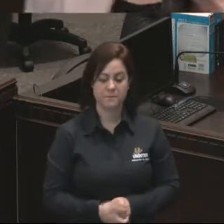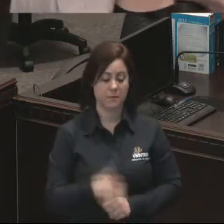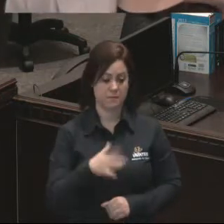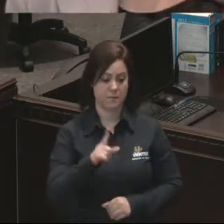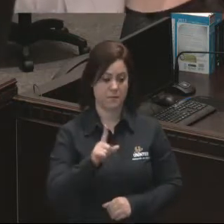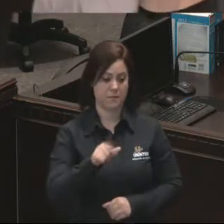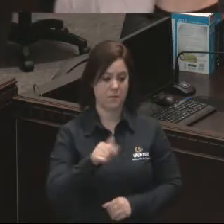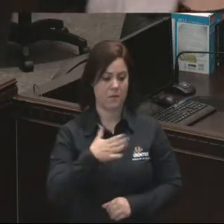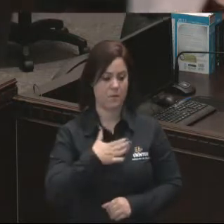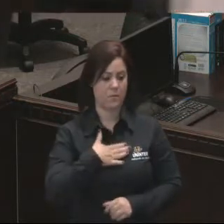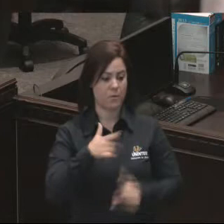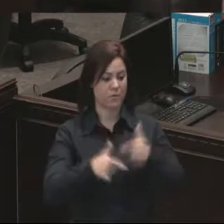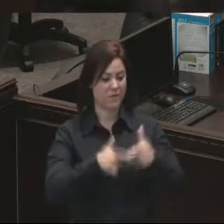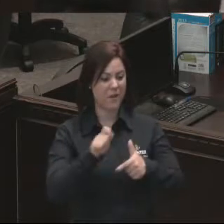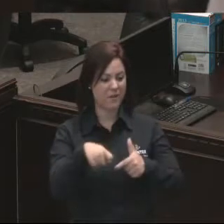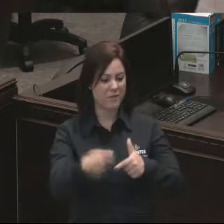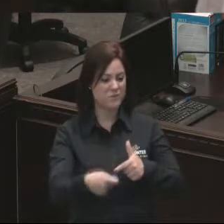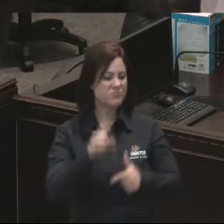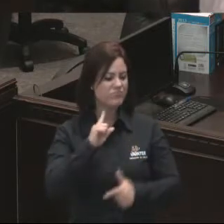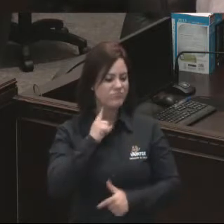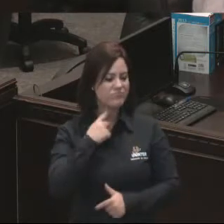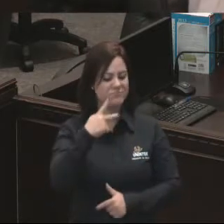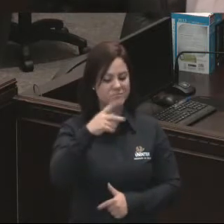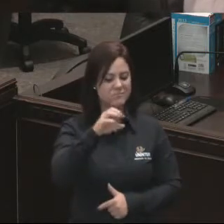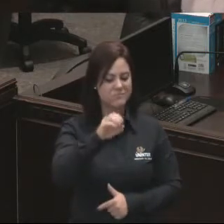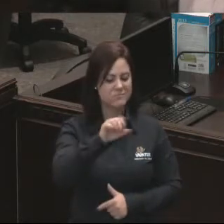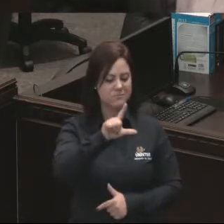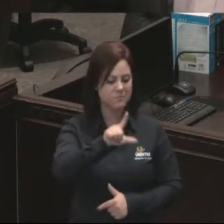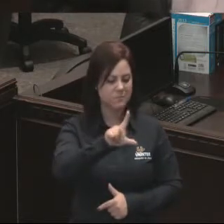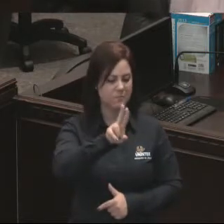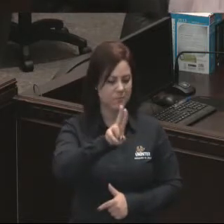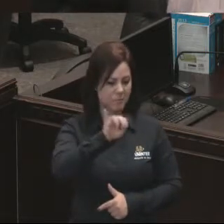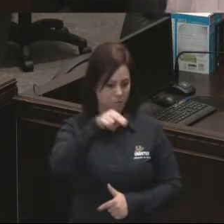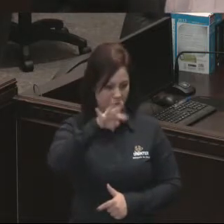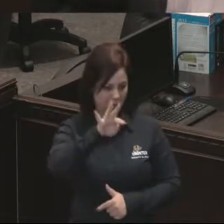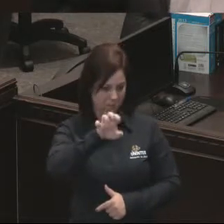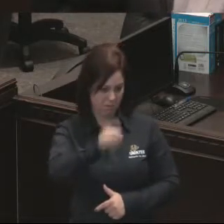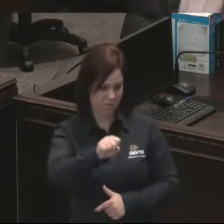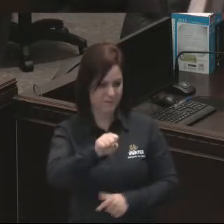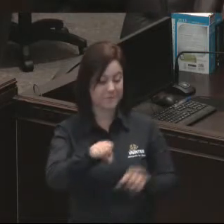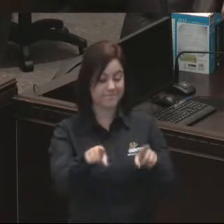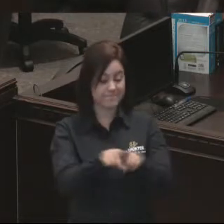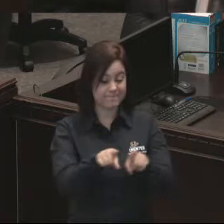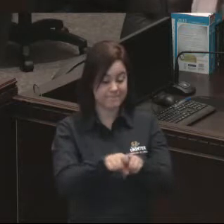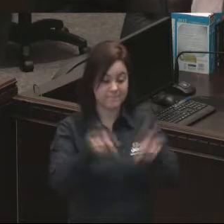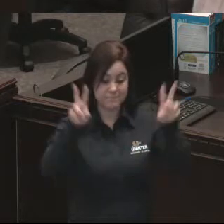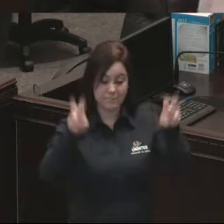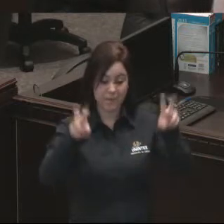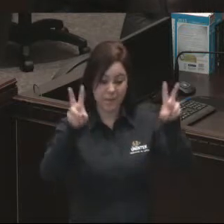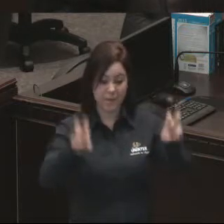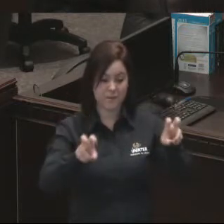trabalho com esses poluentes, então, eu vou falar uma parte, como já foi dito, mas abordando os agrotóxicos e os